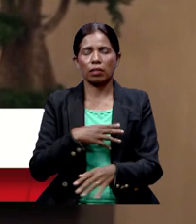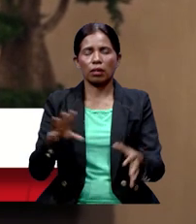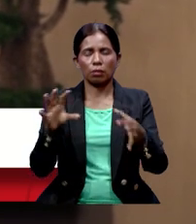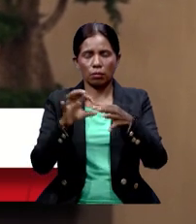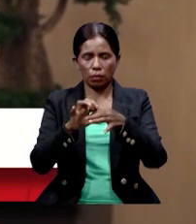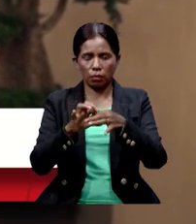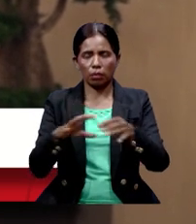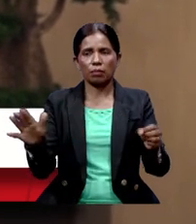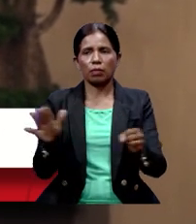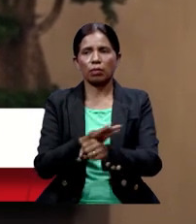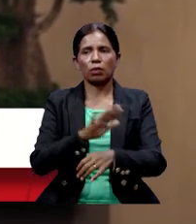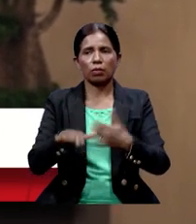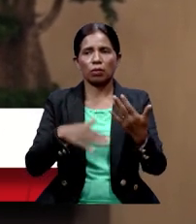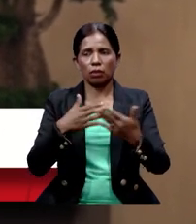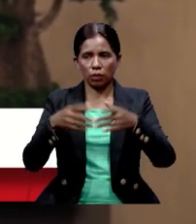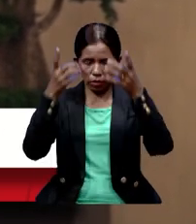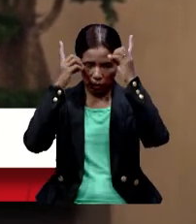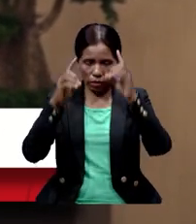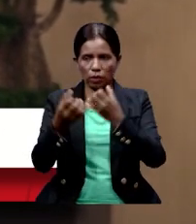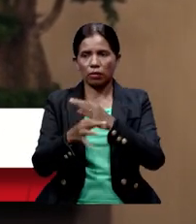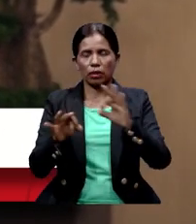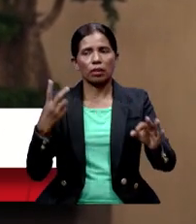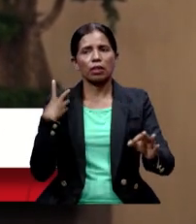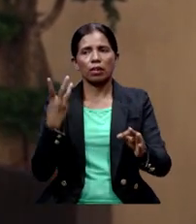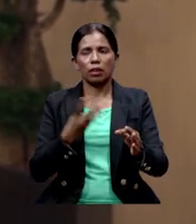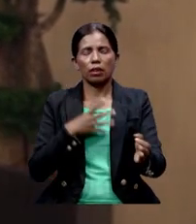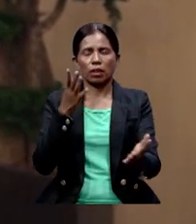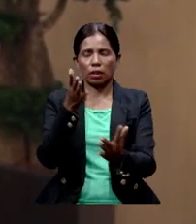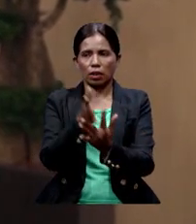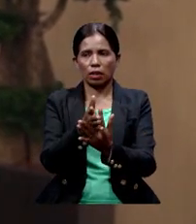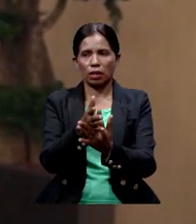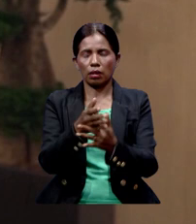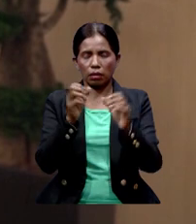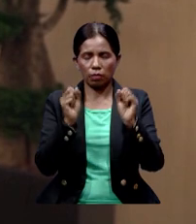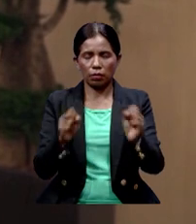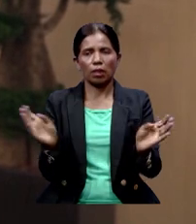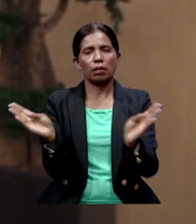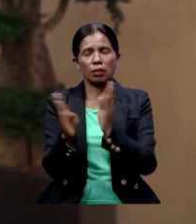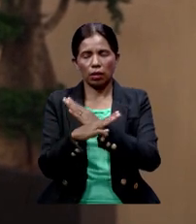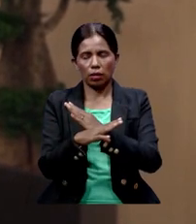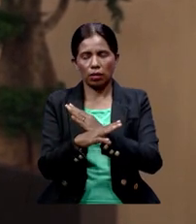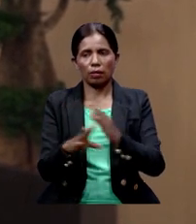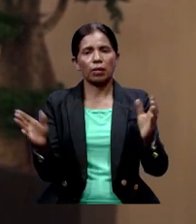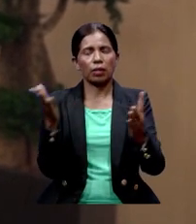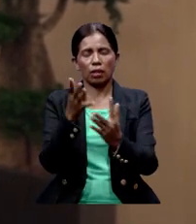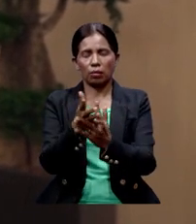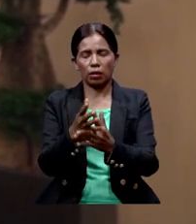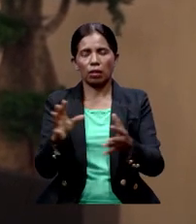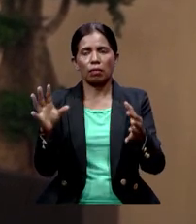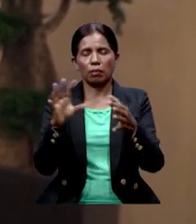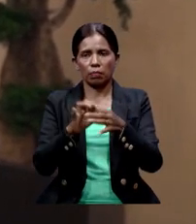mas hoje né, a gente pode todo termina remata cada que está e tá Belém sai ona full member da WTO